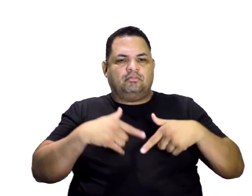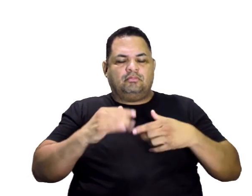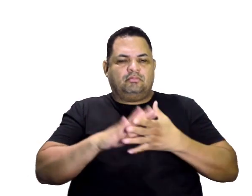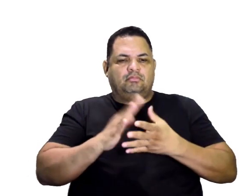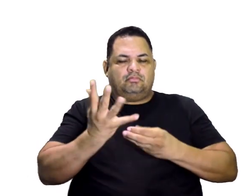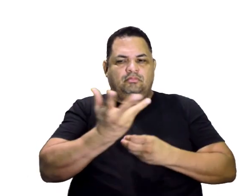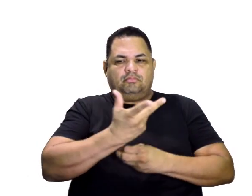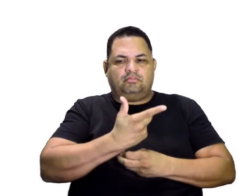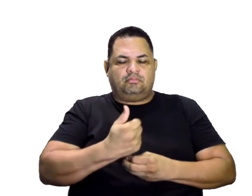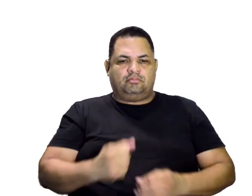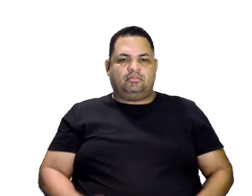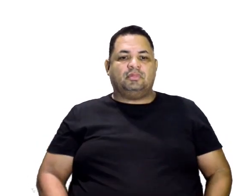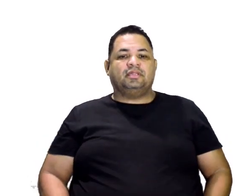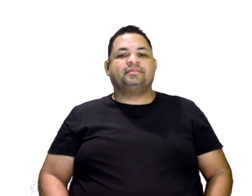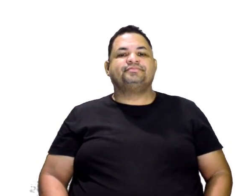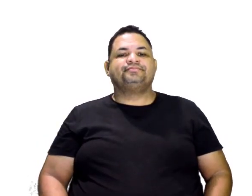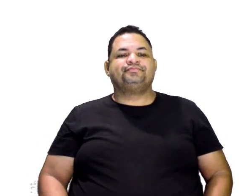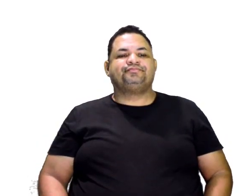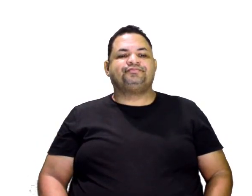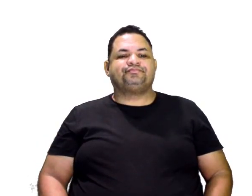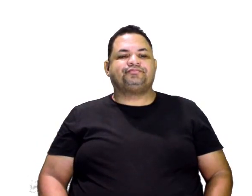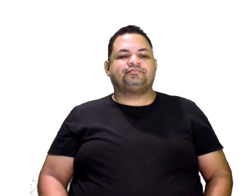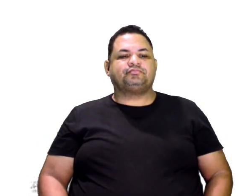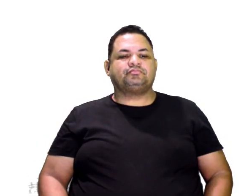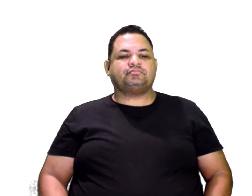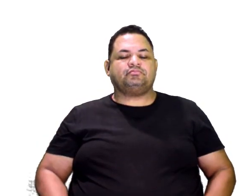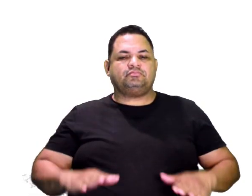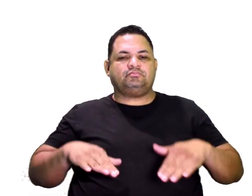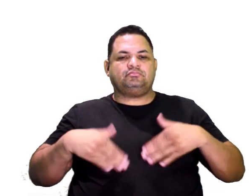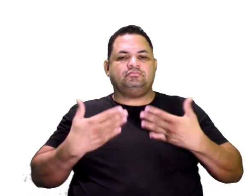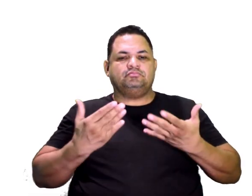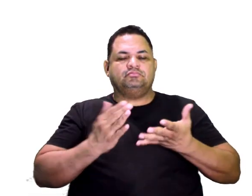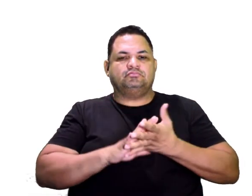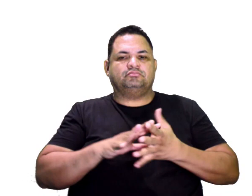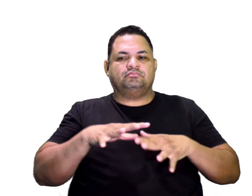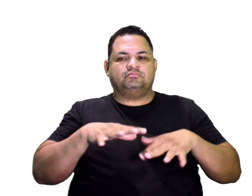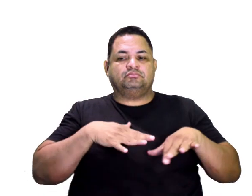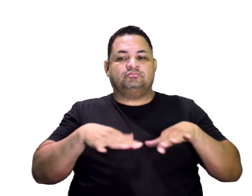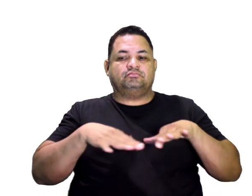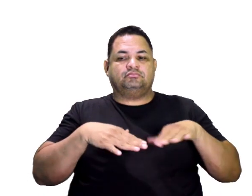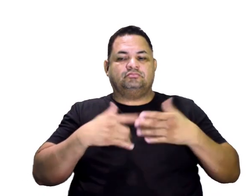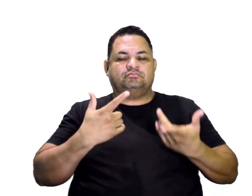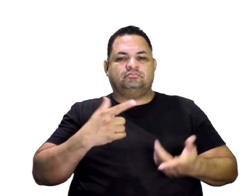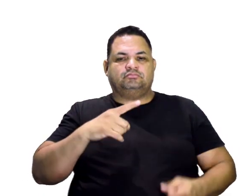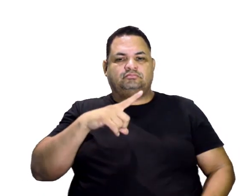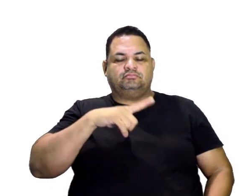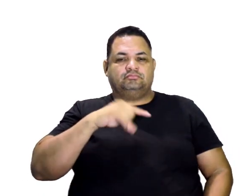produções artísticas. Então, qual é este movimento, né?